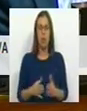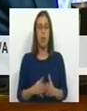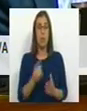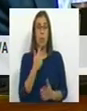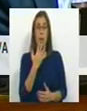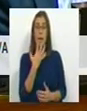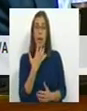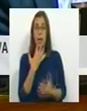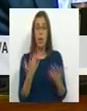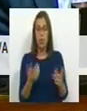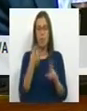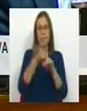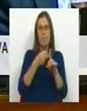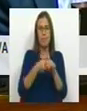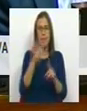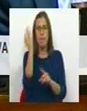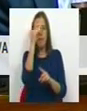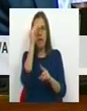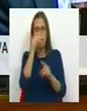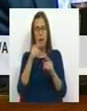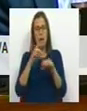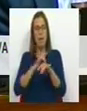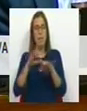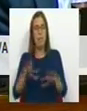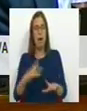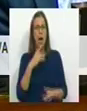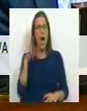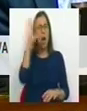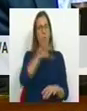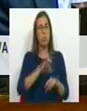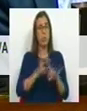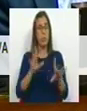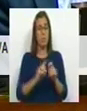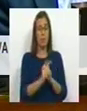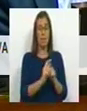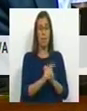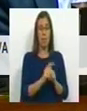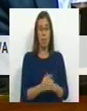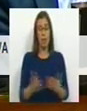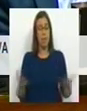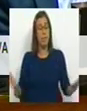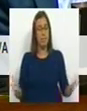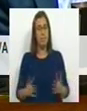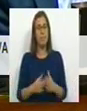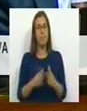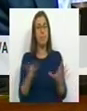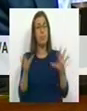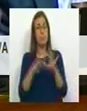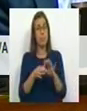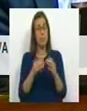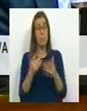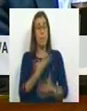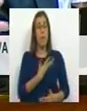muito rigor, e combater as falsas baixas, os abusos nesta prestação. E por isso cabimentou